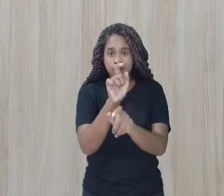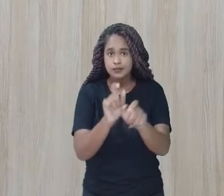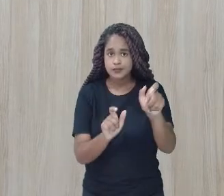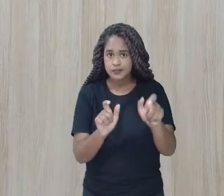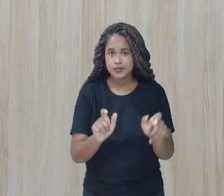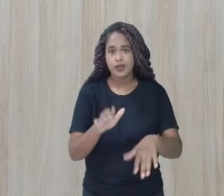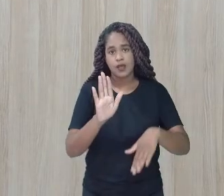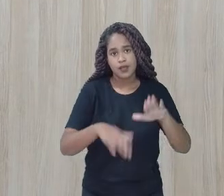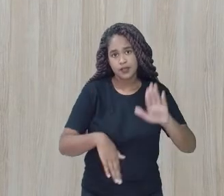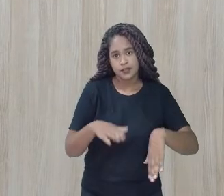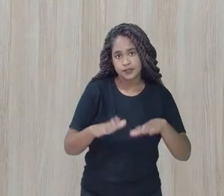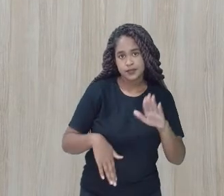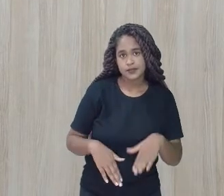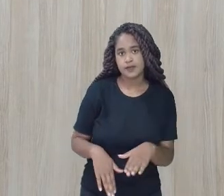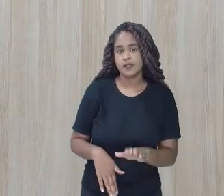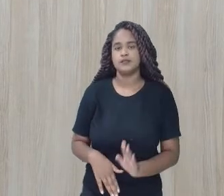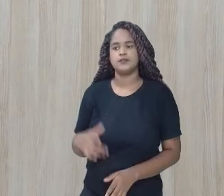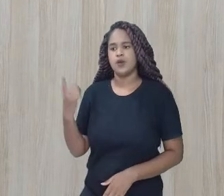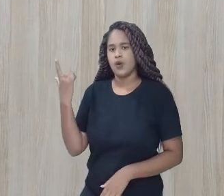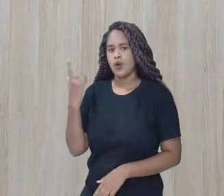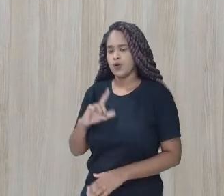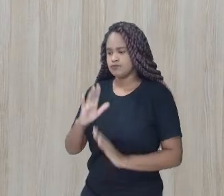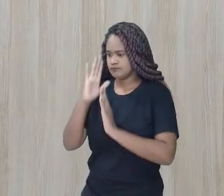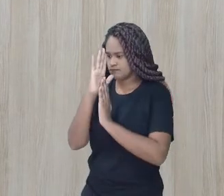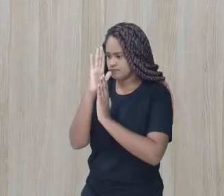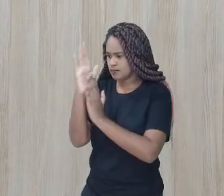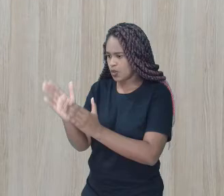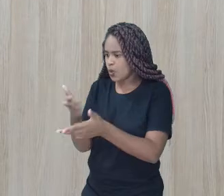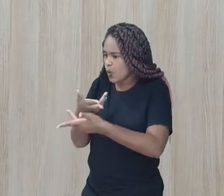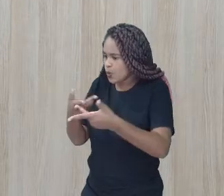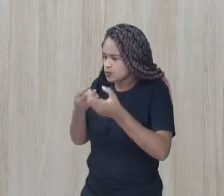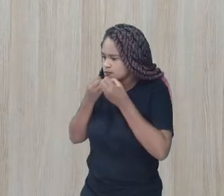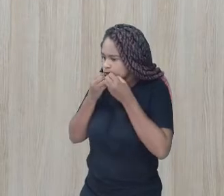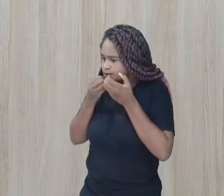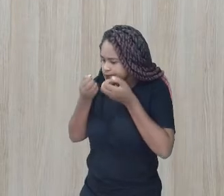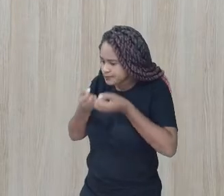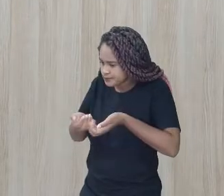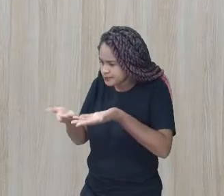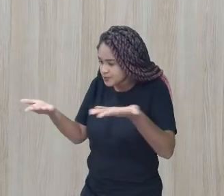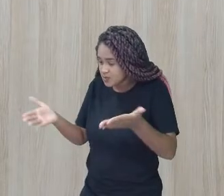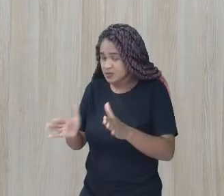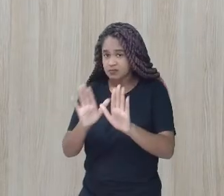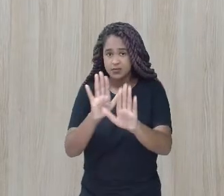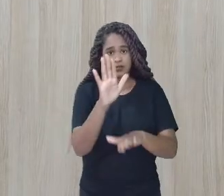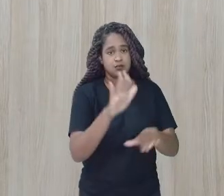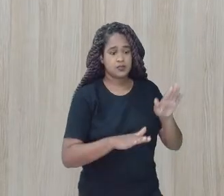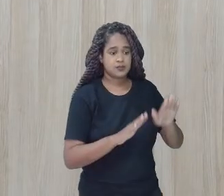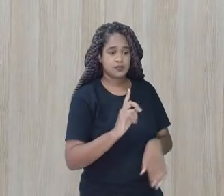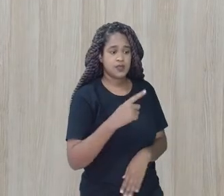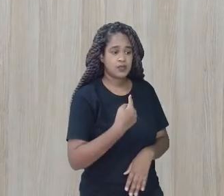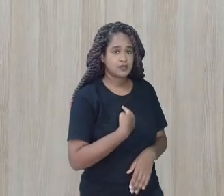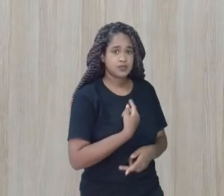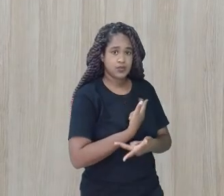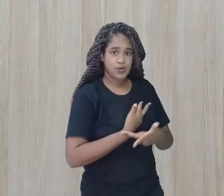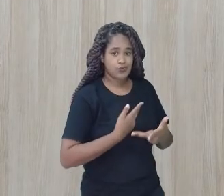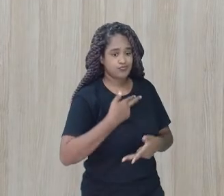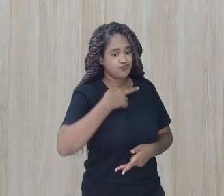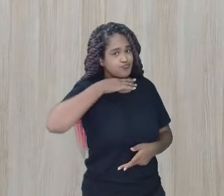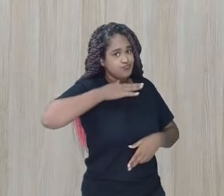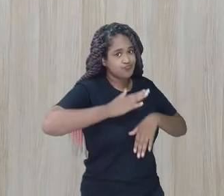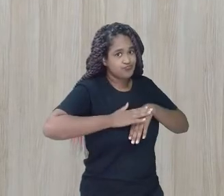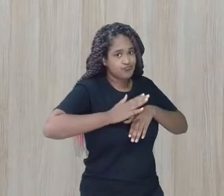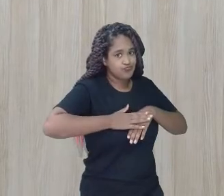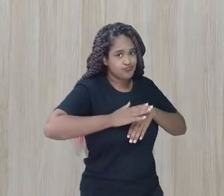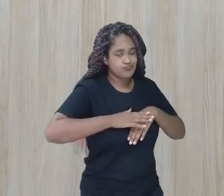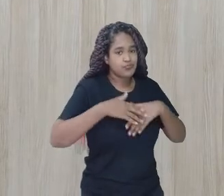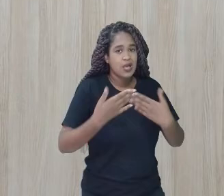a momentos de extrema racionalidade, de práticas do bem, como também estamos sujeitos à prática do mal,